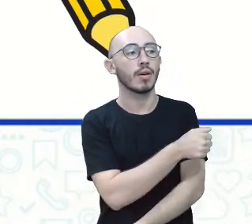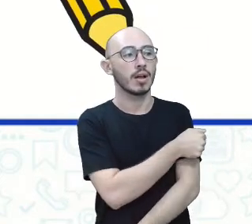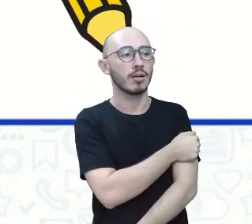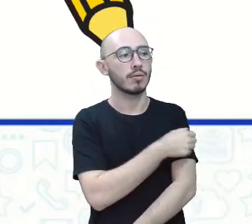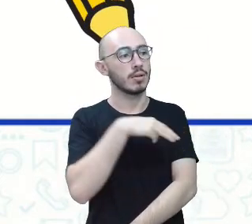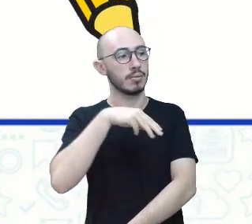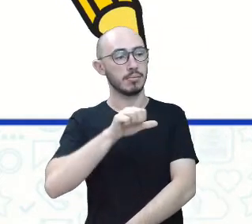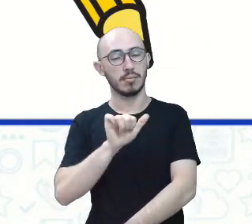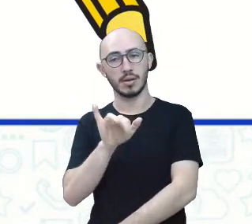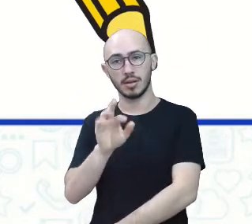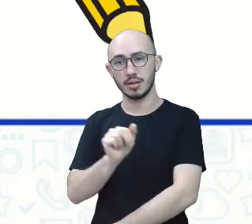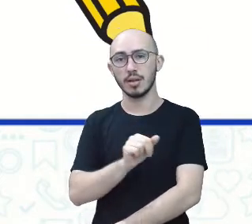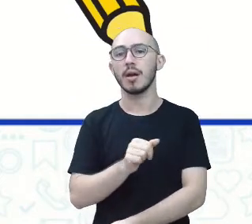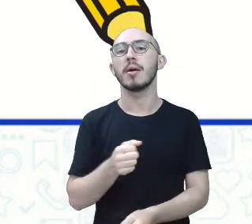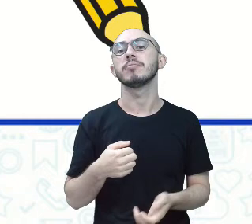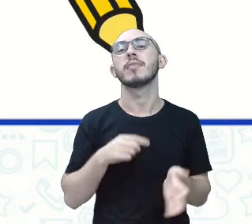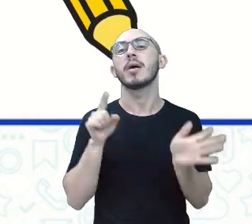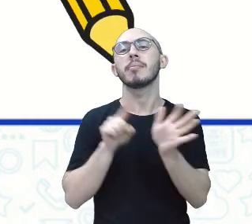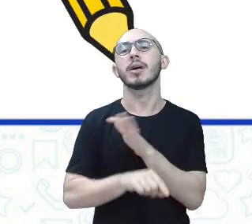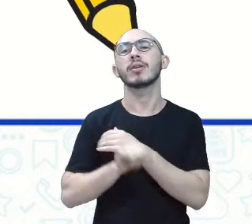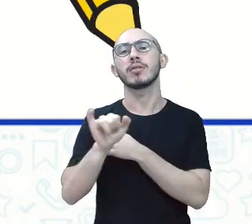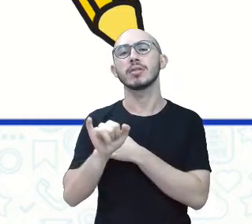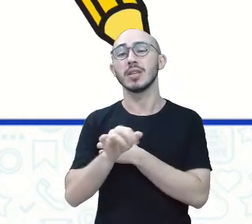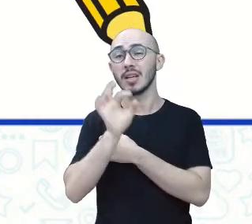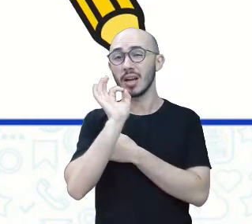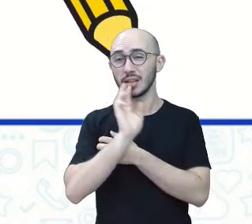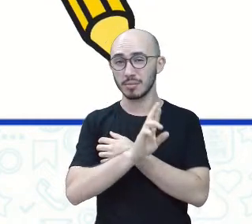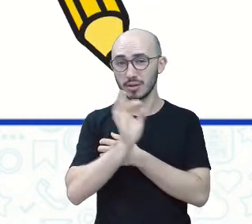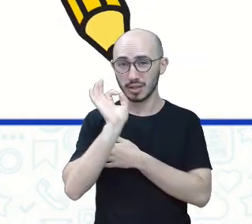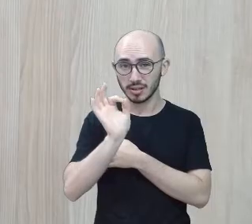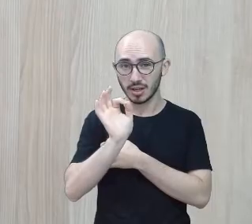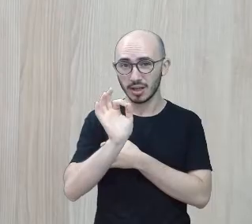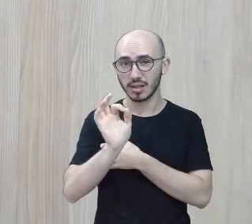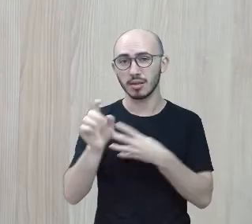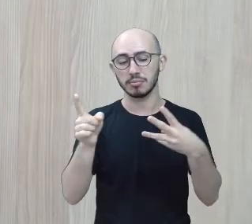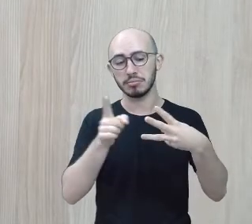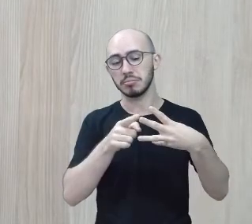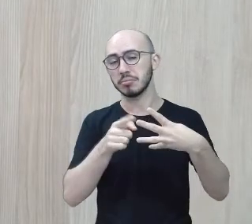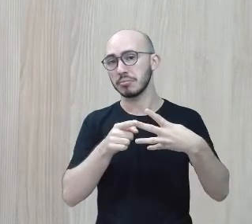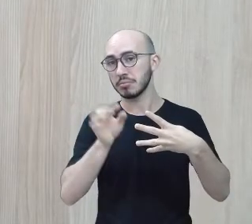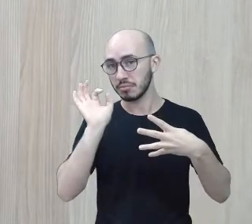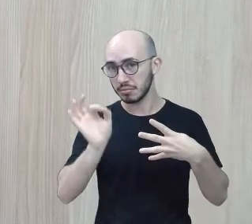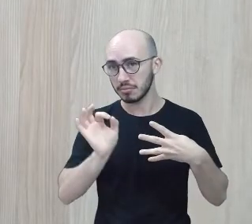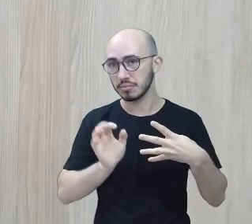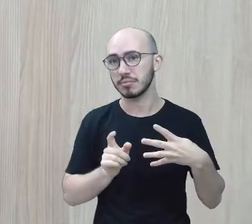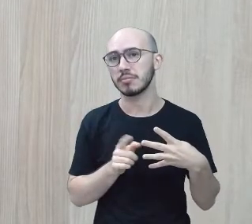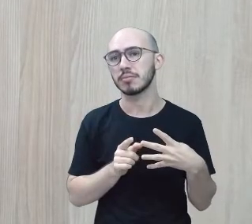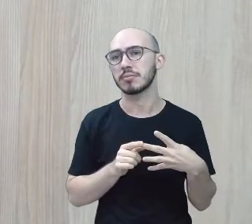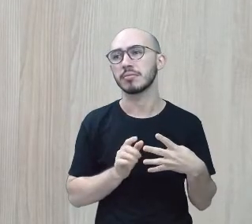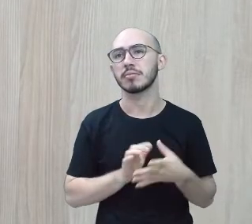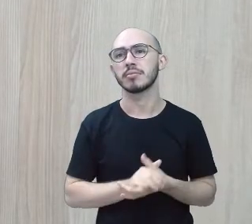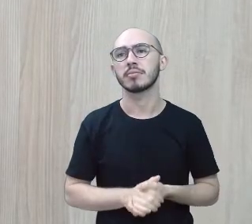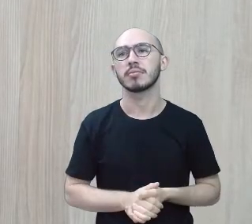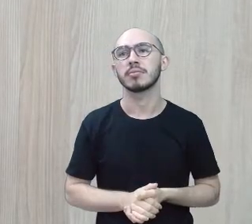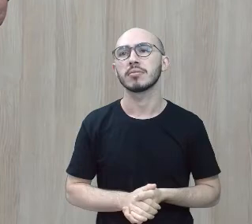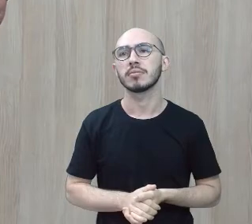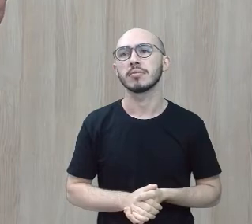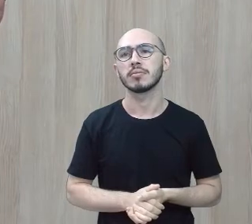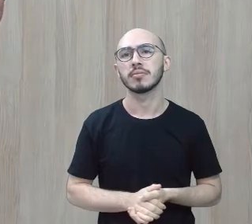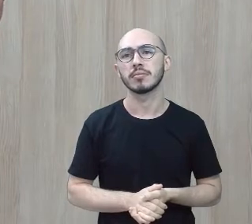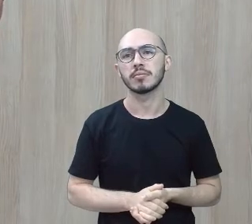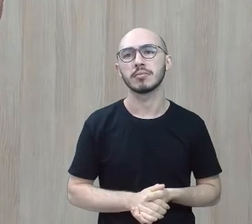a 2. Biógrafo escreve sobre a vida do poeta. Será, Maria? Vamos ver, professora Adriana? Vamos